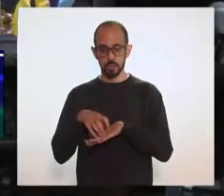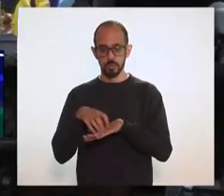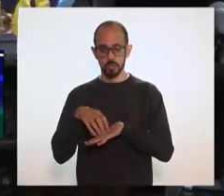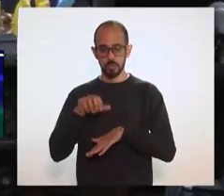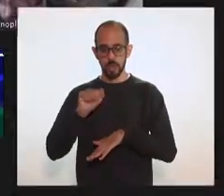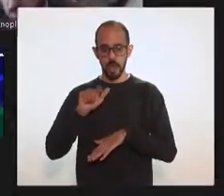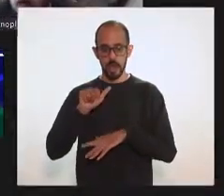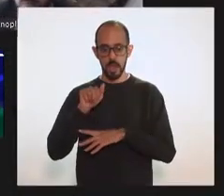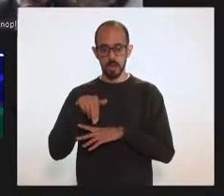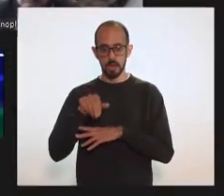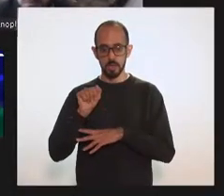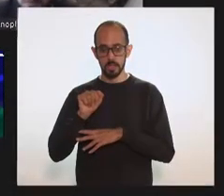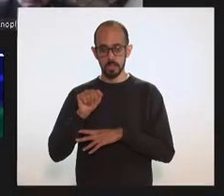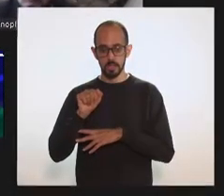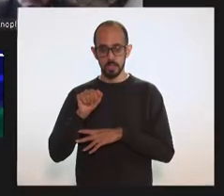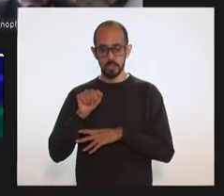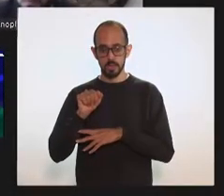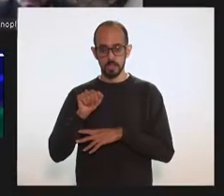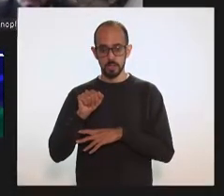Passos.